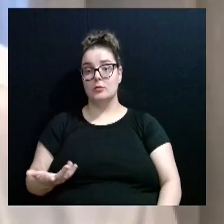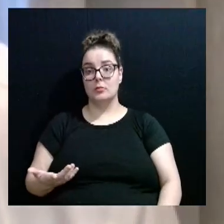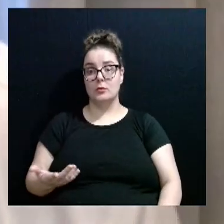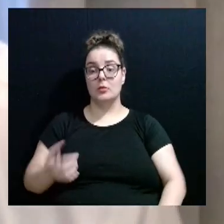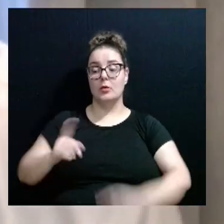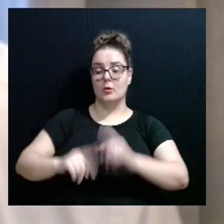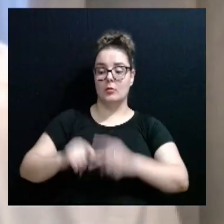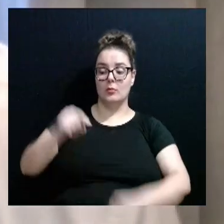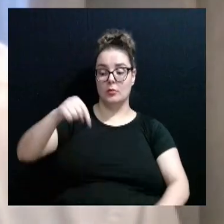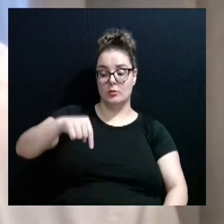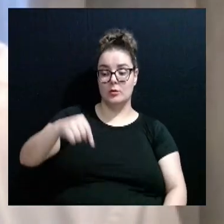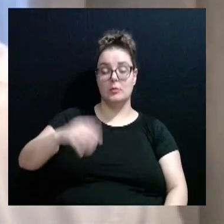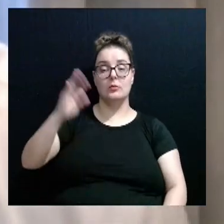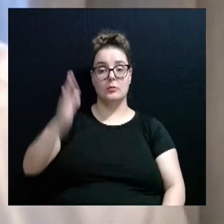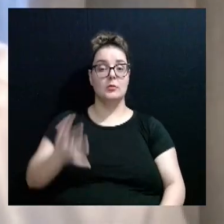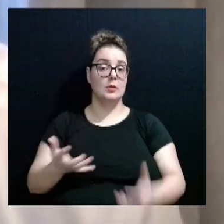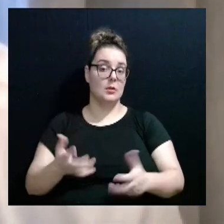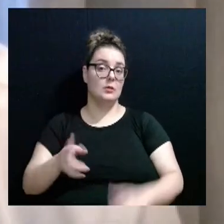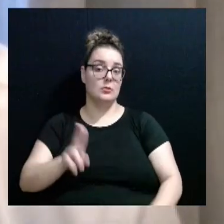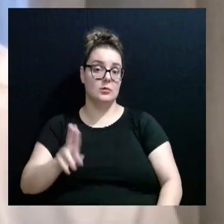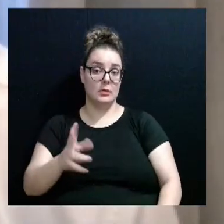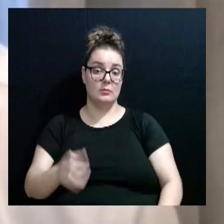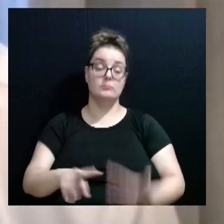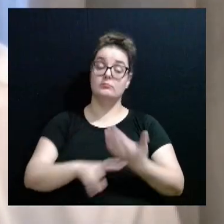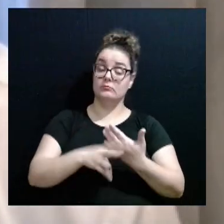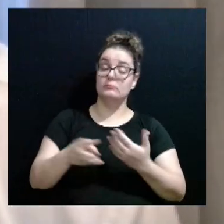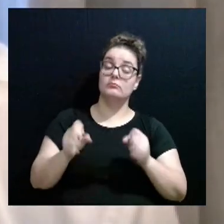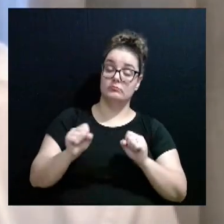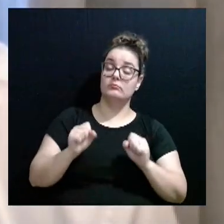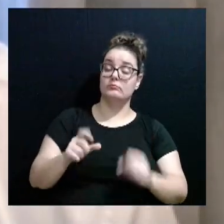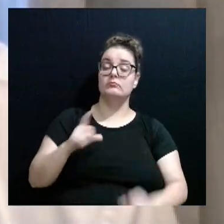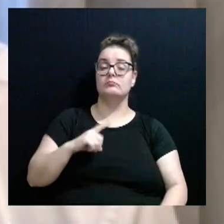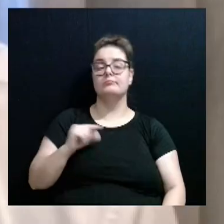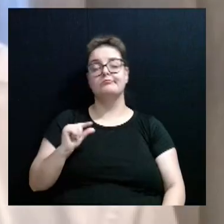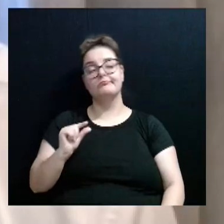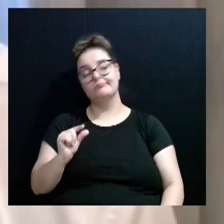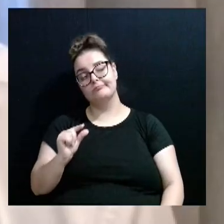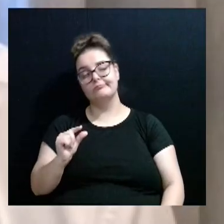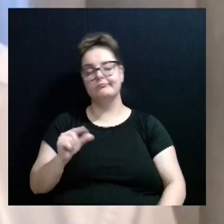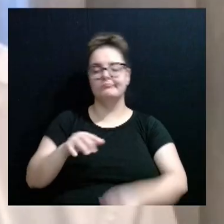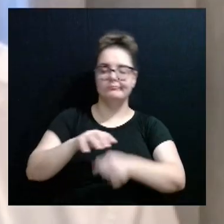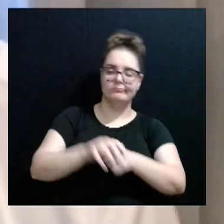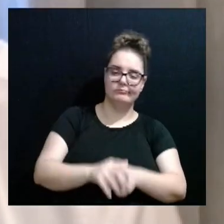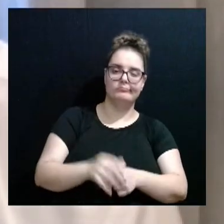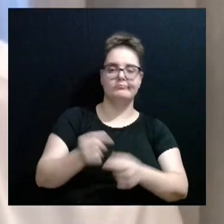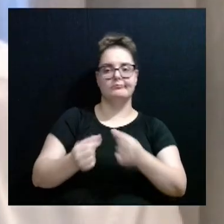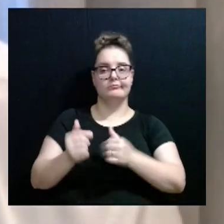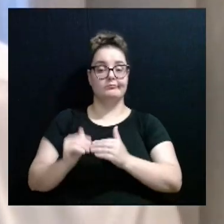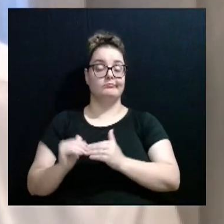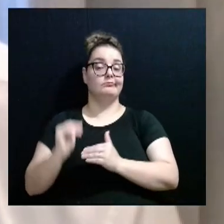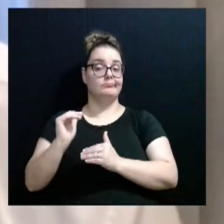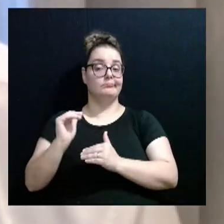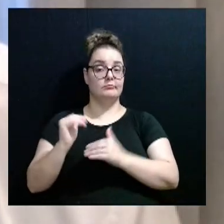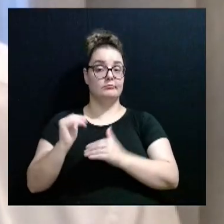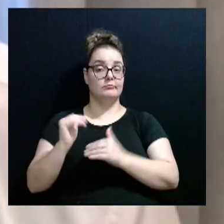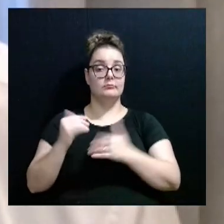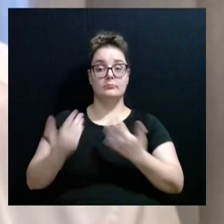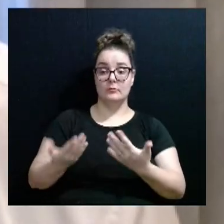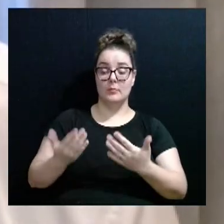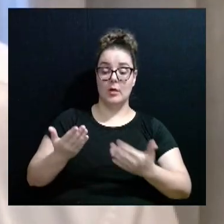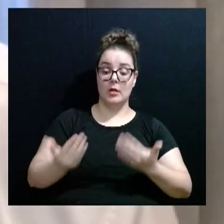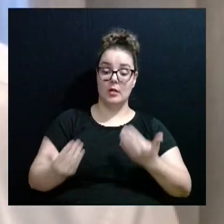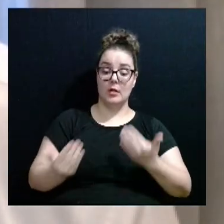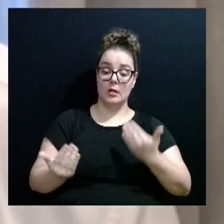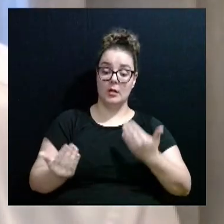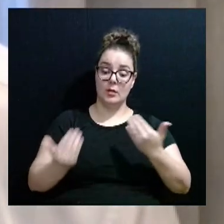Brasil. Isso também pode ter um impacto aí, nesse caso, com um pouquinho de pressão de preço para cima. No balanço geral, né, como